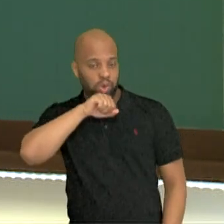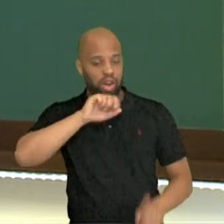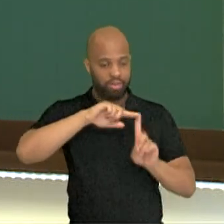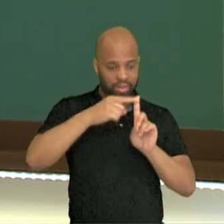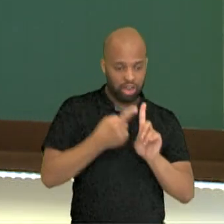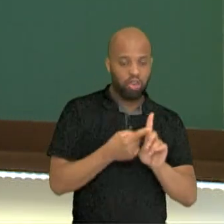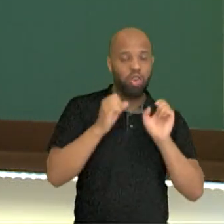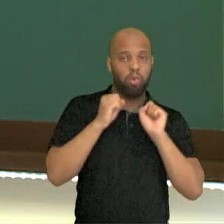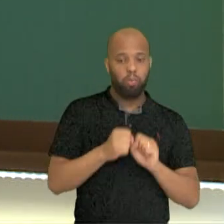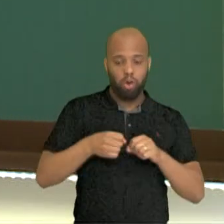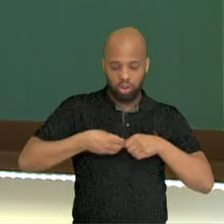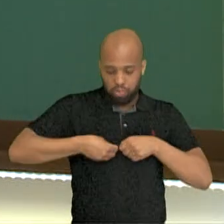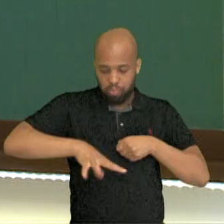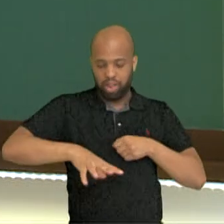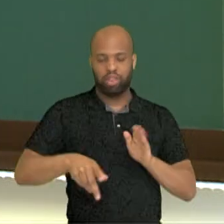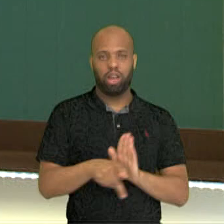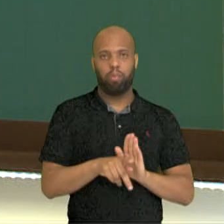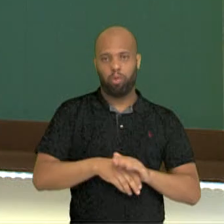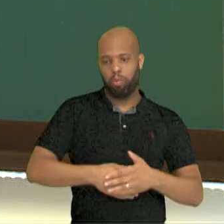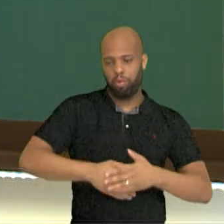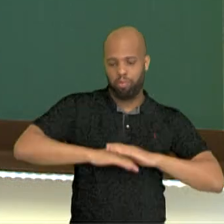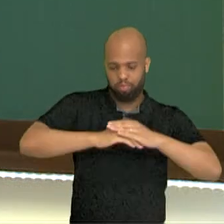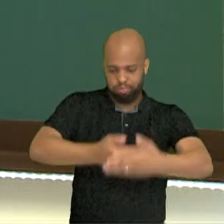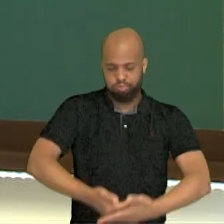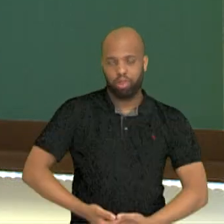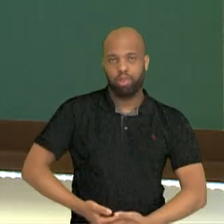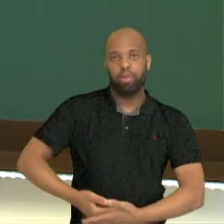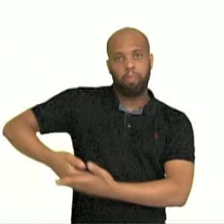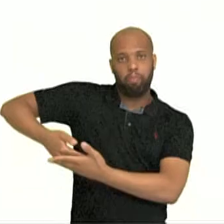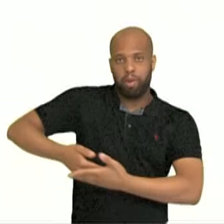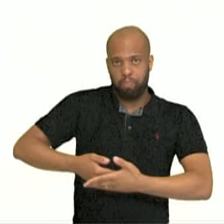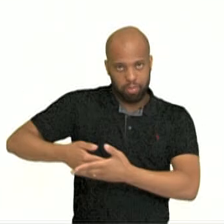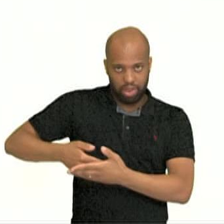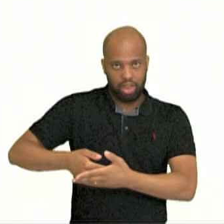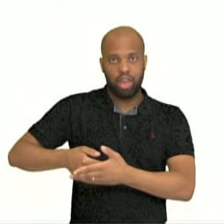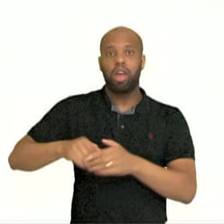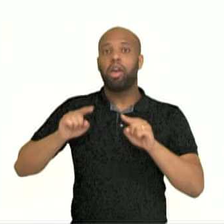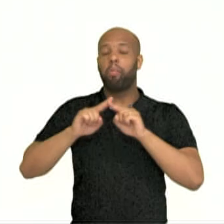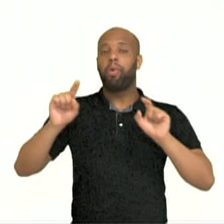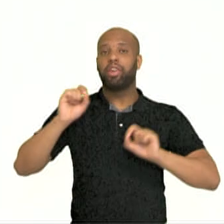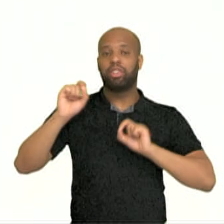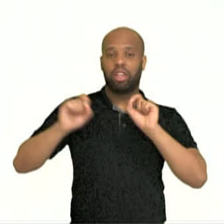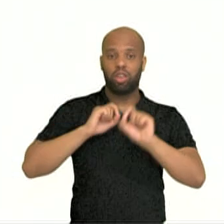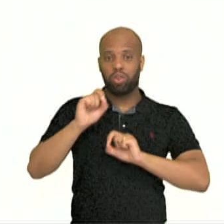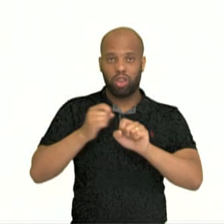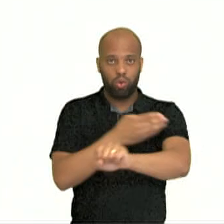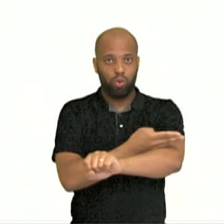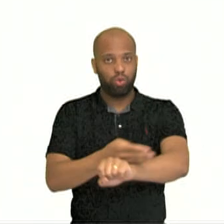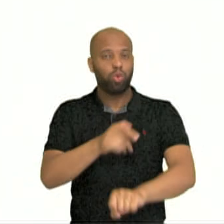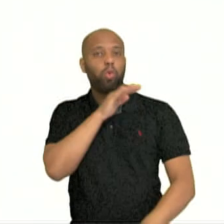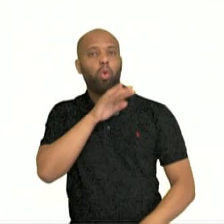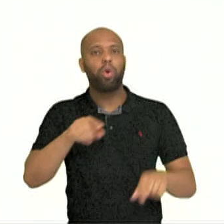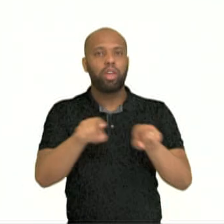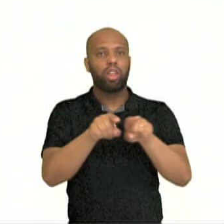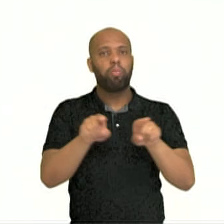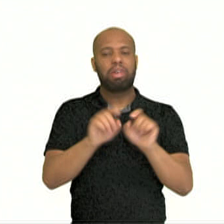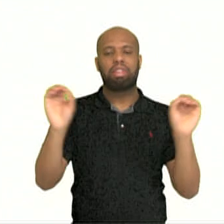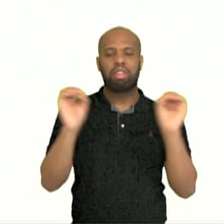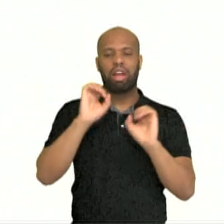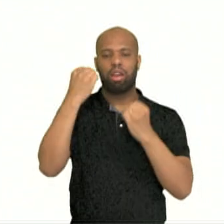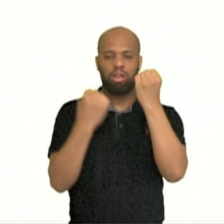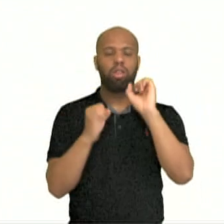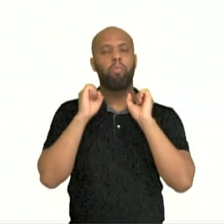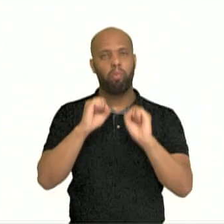criança. Aí vem lá. Os maiores causadores das diabetes são os maus hábitos e nenhuma prática de exercício físico.